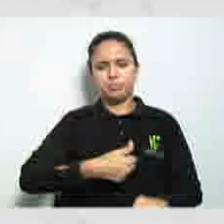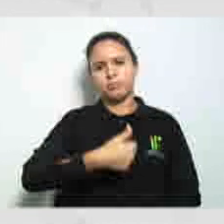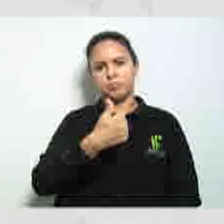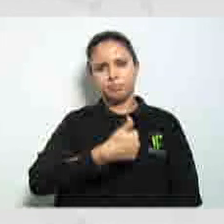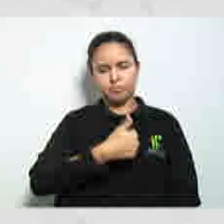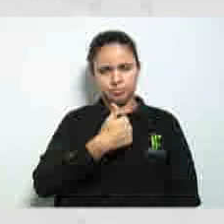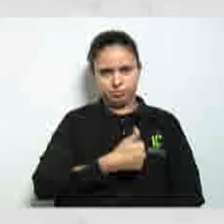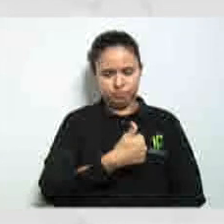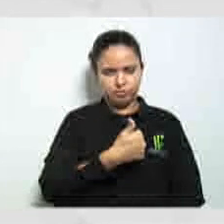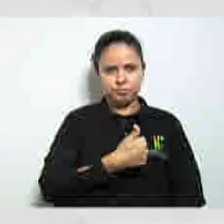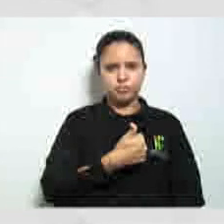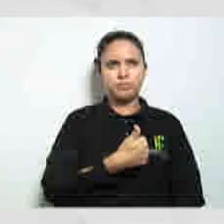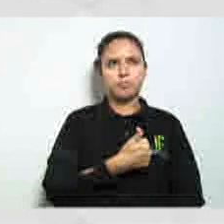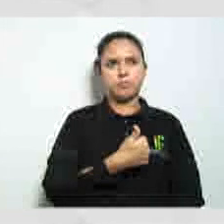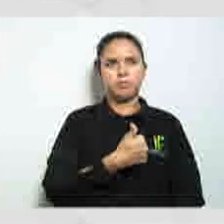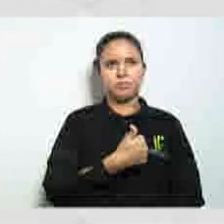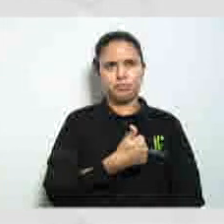primeira